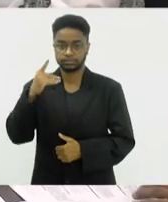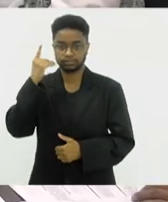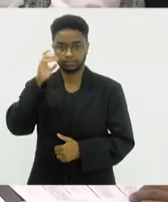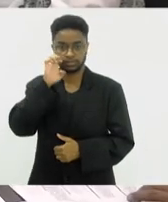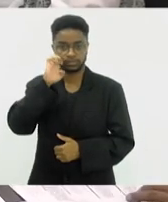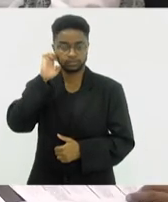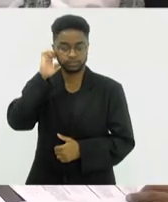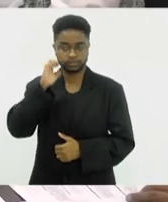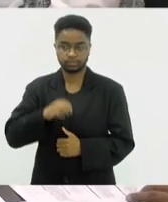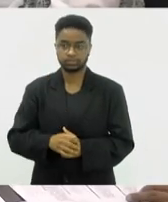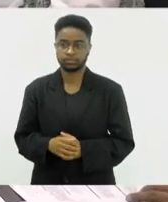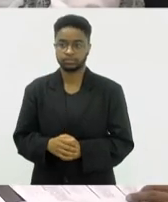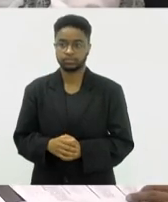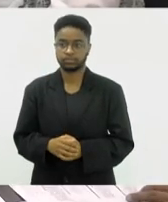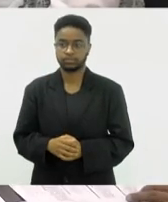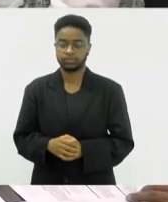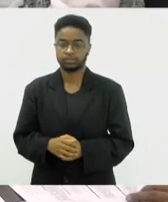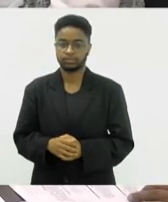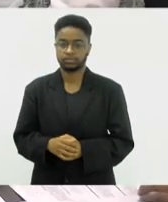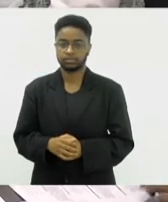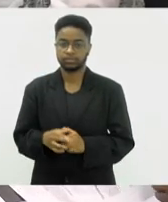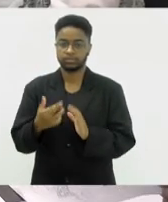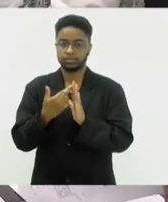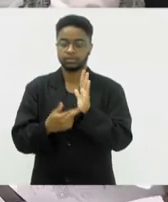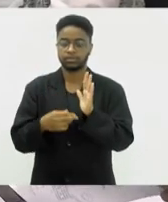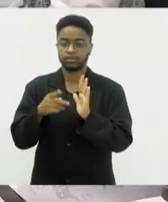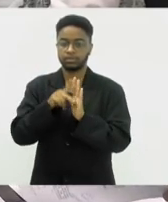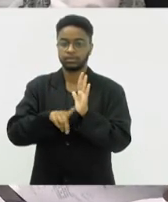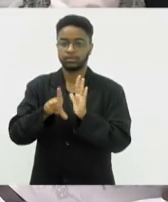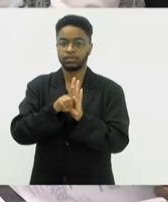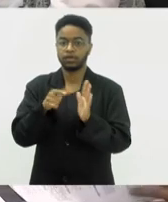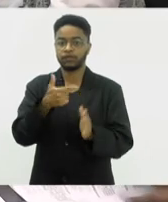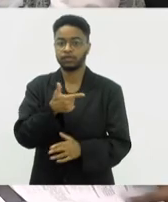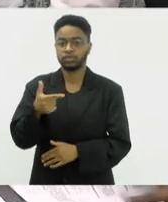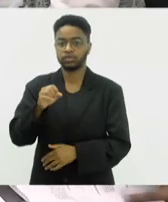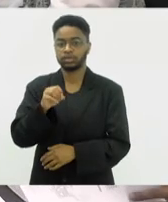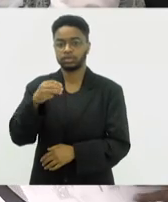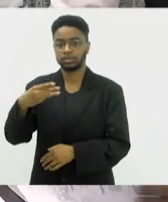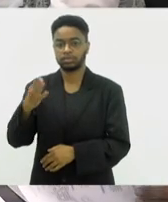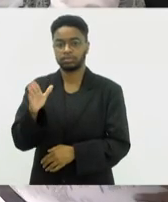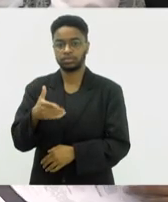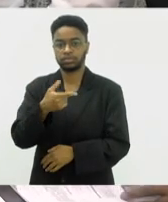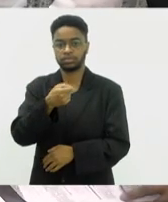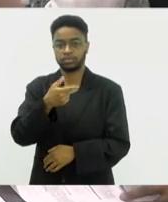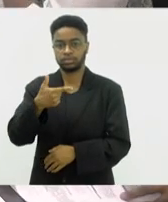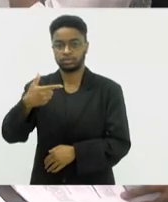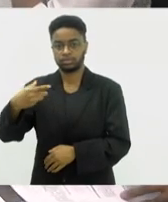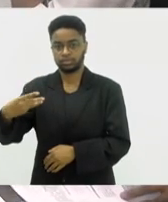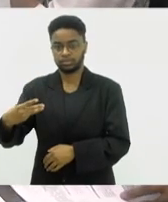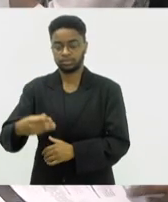Eric Takimoto, para relatar o PL 2203 de 23.